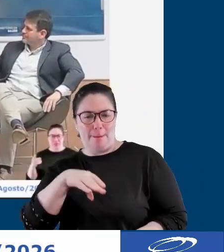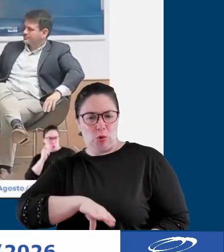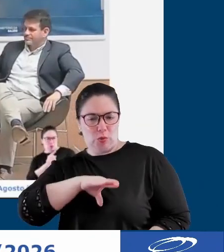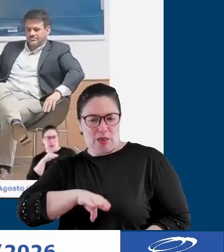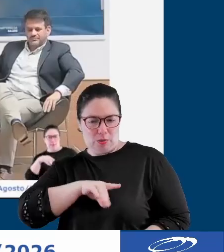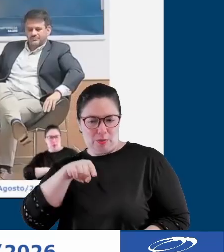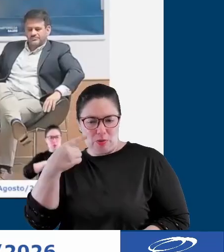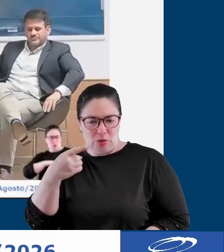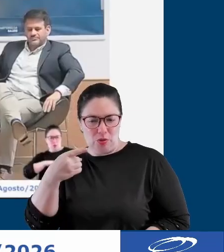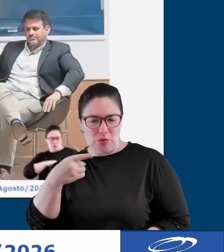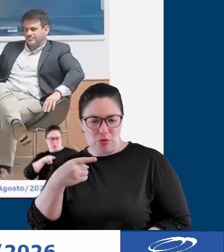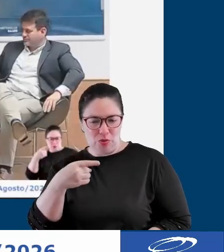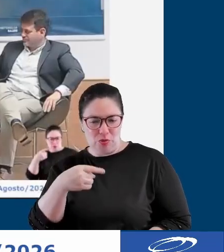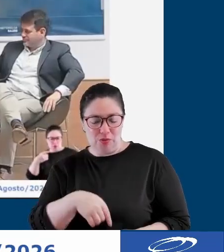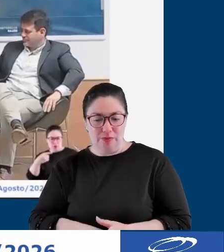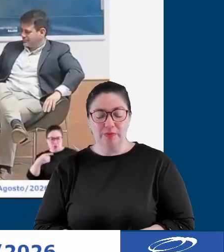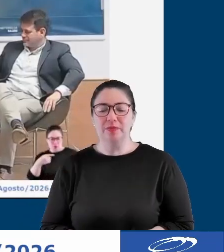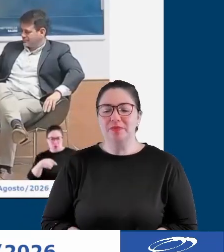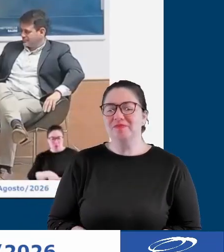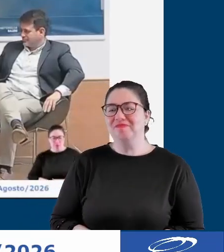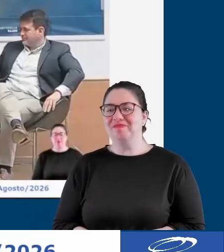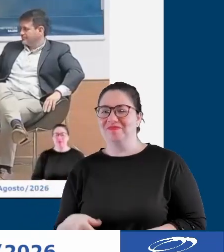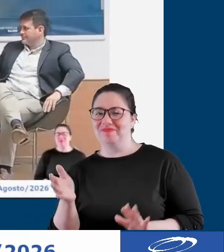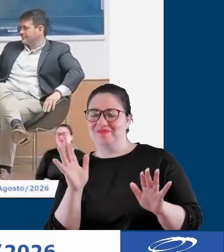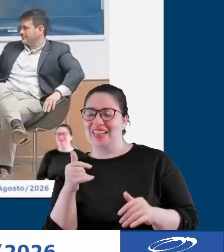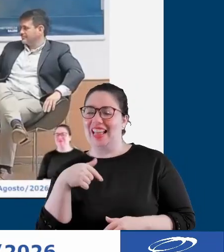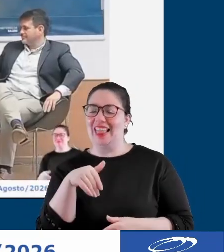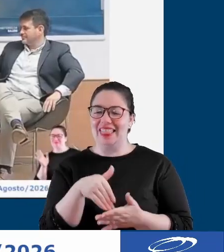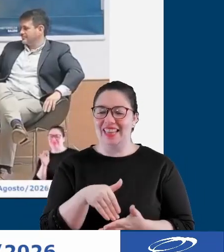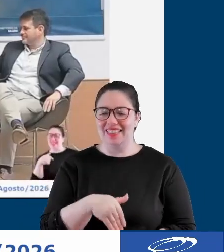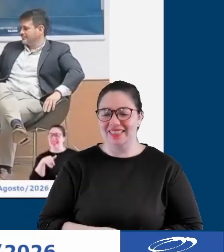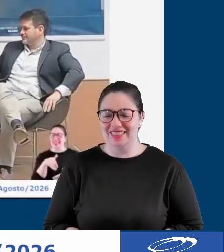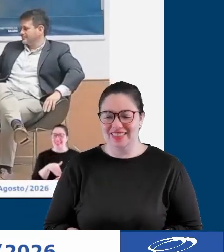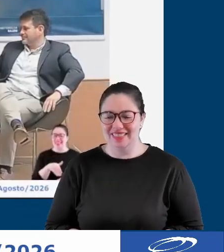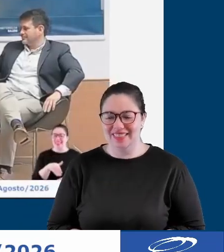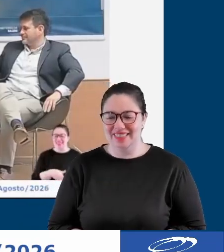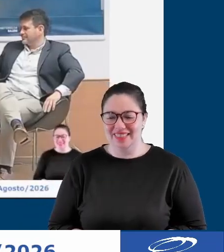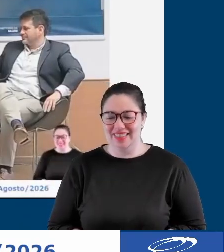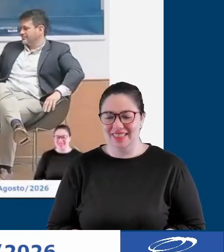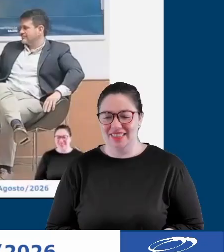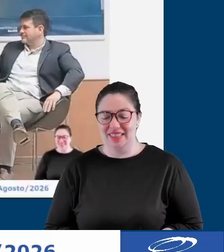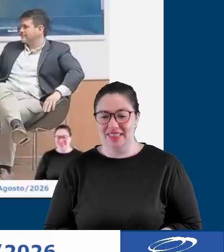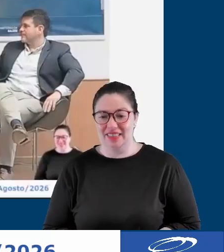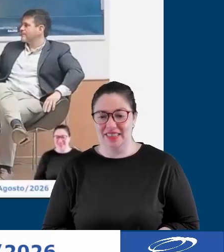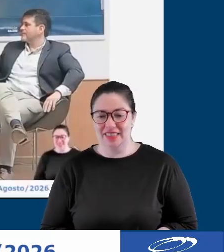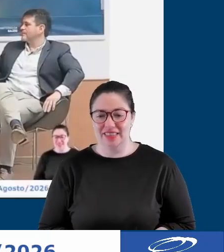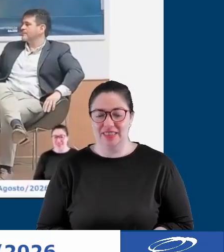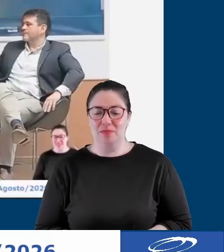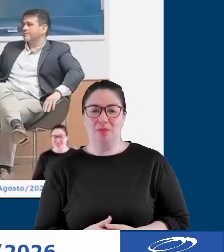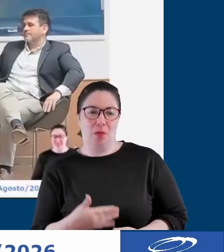Okay, so see you then. See you there. Obrigada, Nelson, pela sua palestra também,